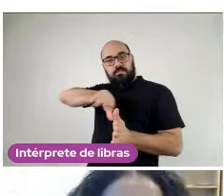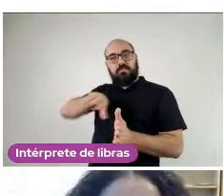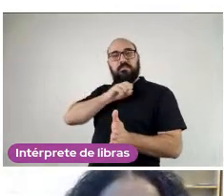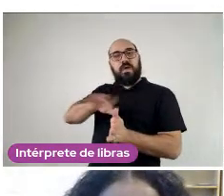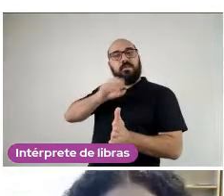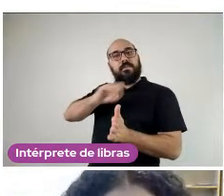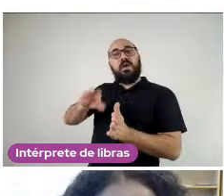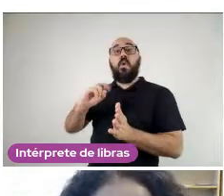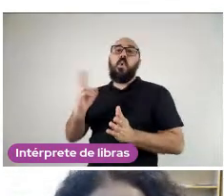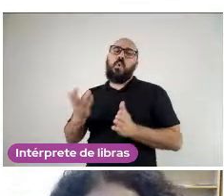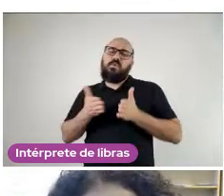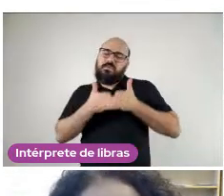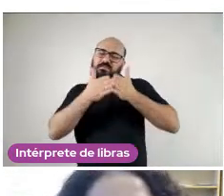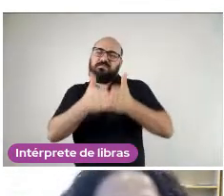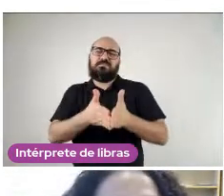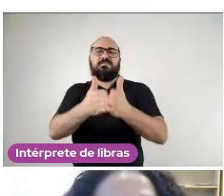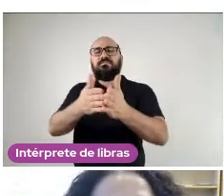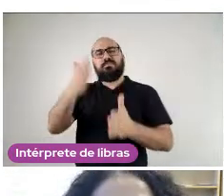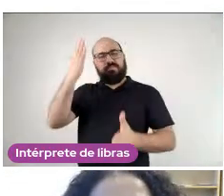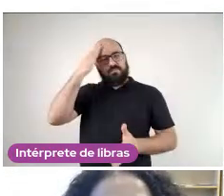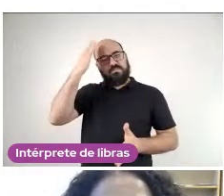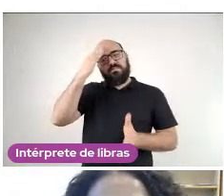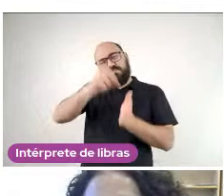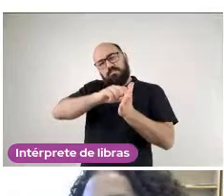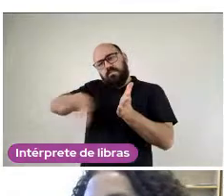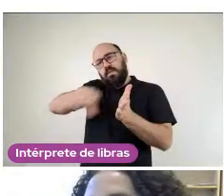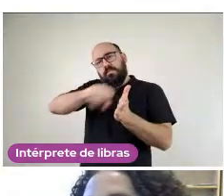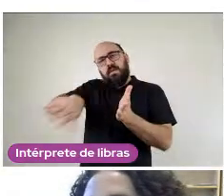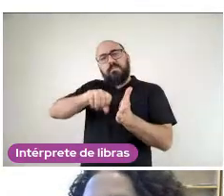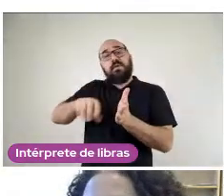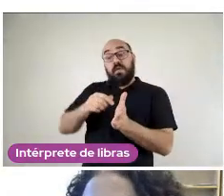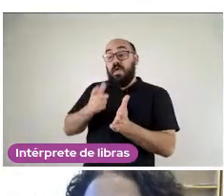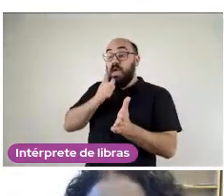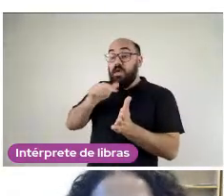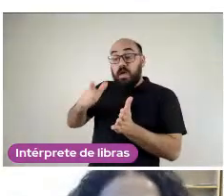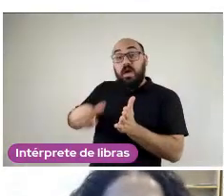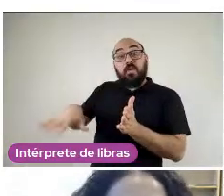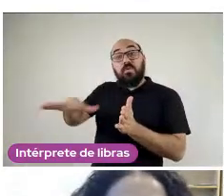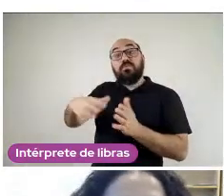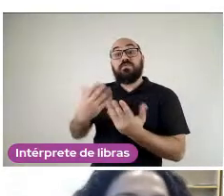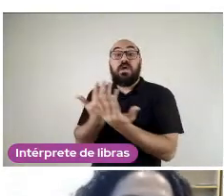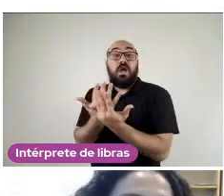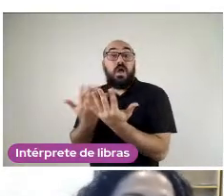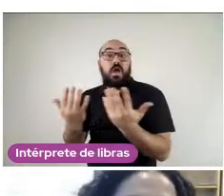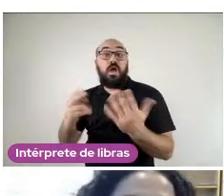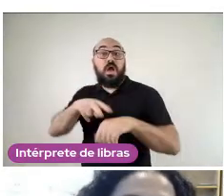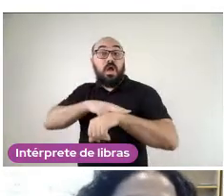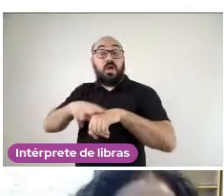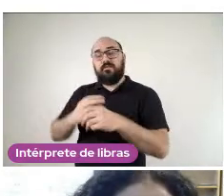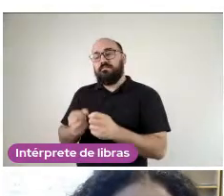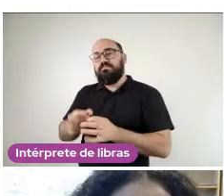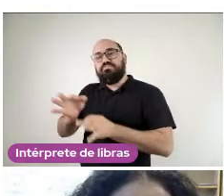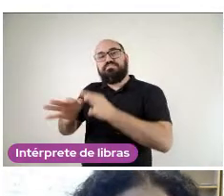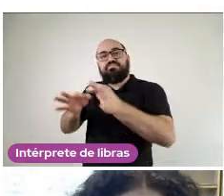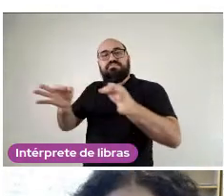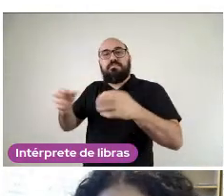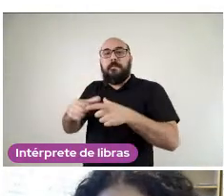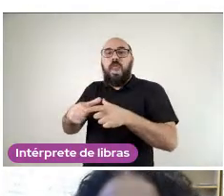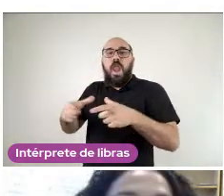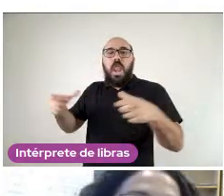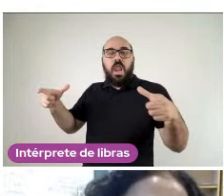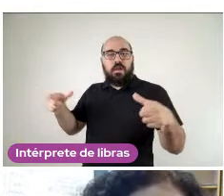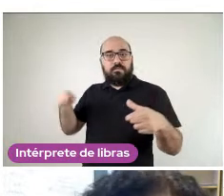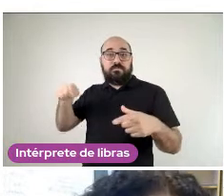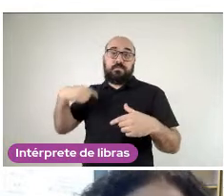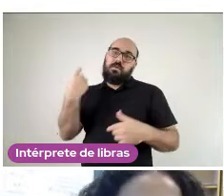aí, as microalgas absorvem esse nutriente e formam a floração. Então, nossas atividades humanas estão aumentando a eutrofização,